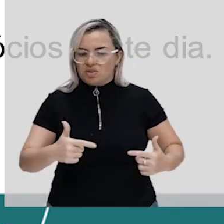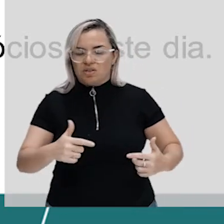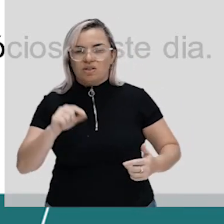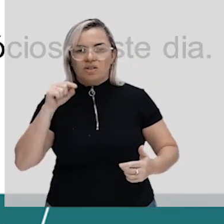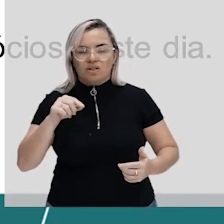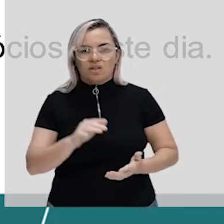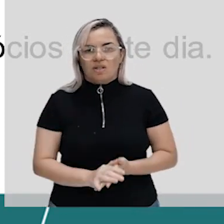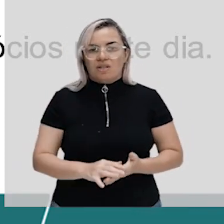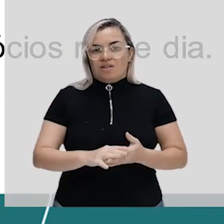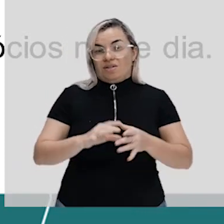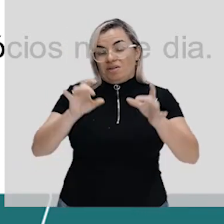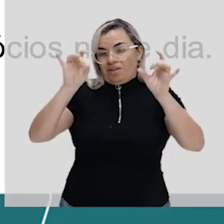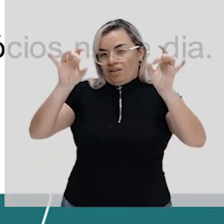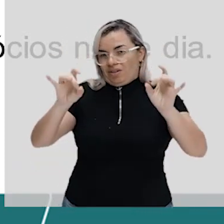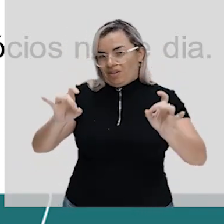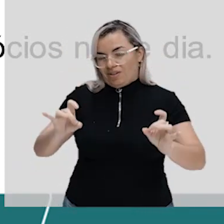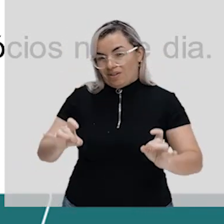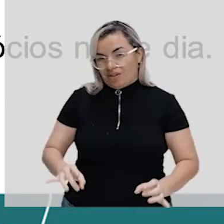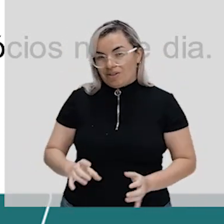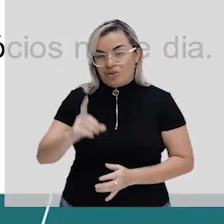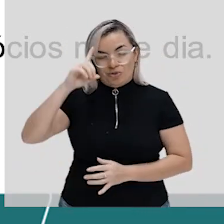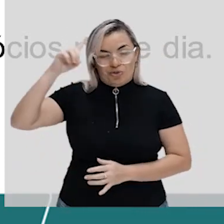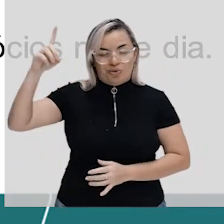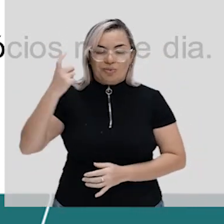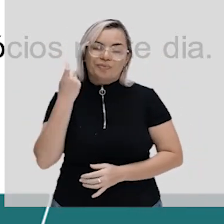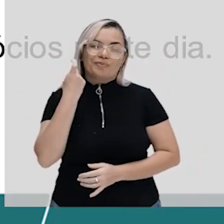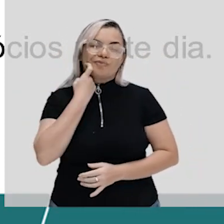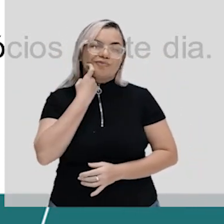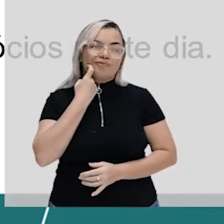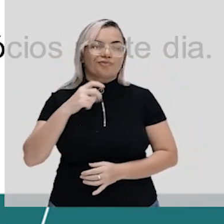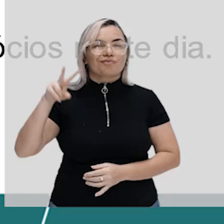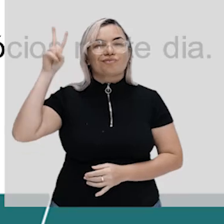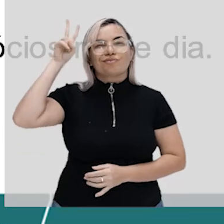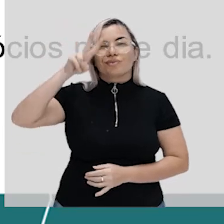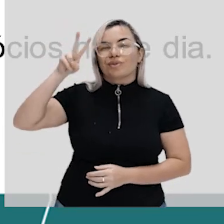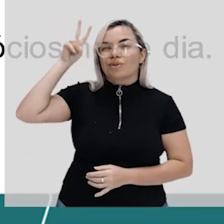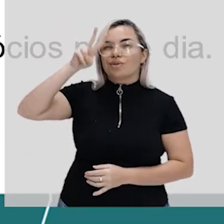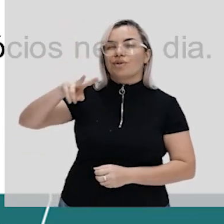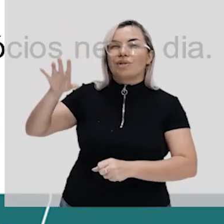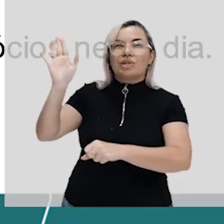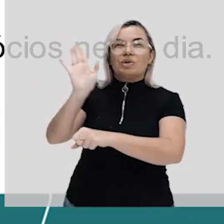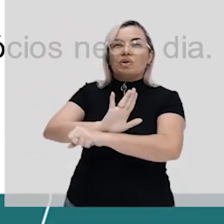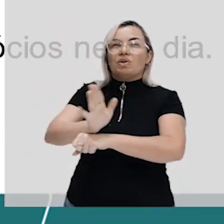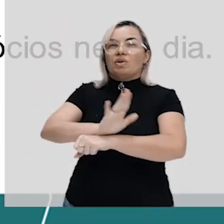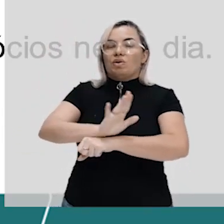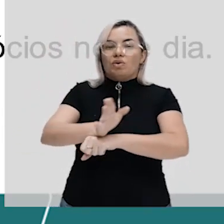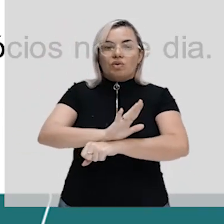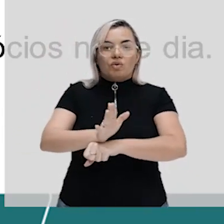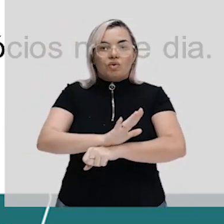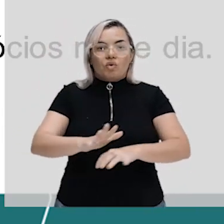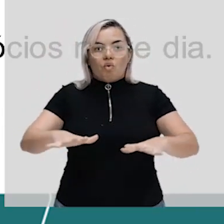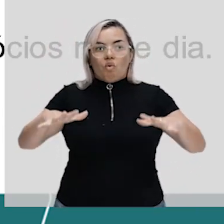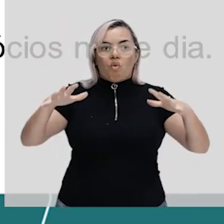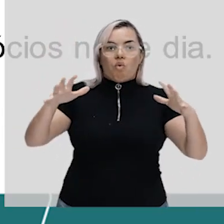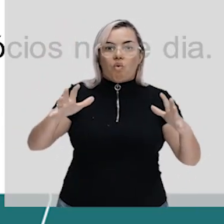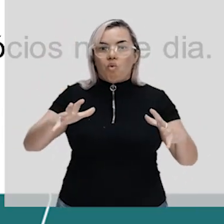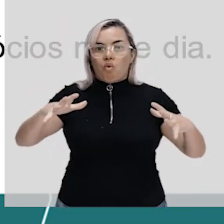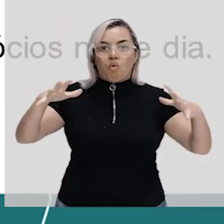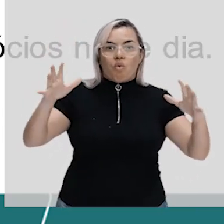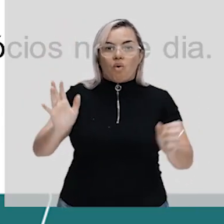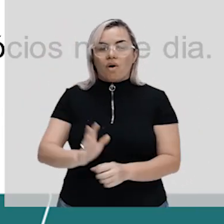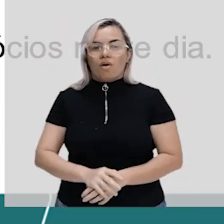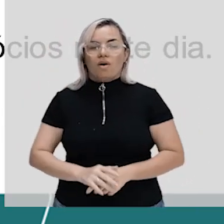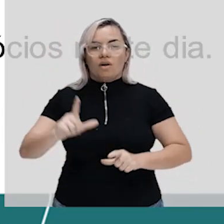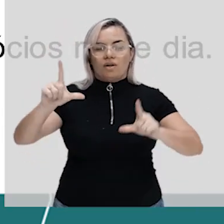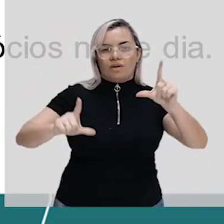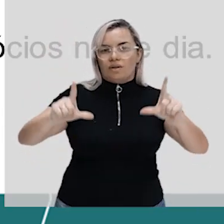cai numa sexta-feira. E aí você lembra lá dos filmes de terror que passam na TV sempre que o calendário,